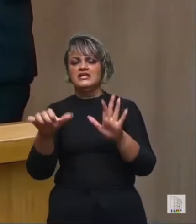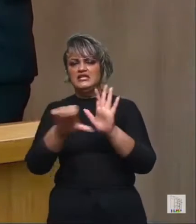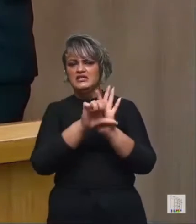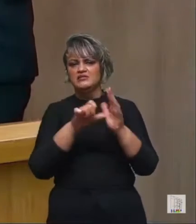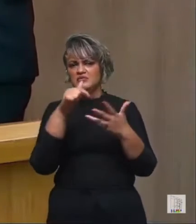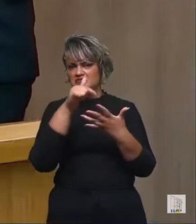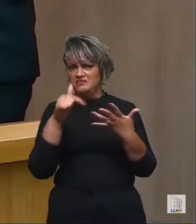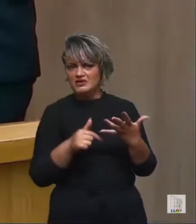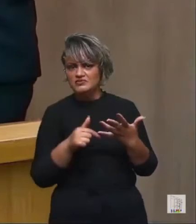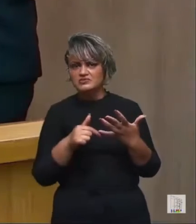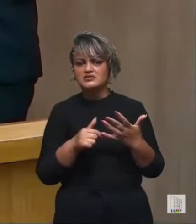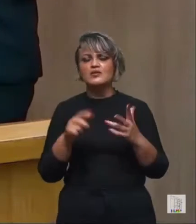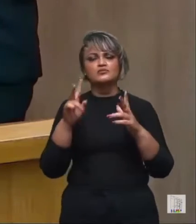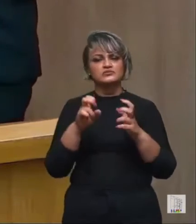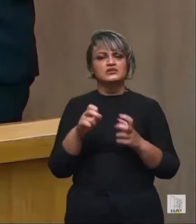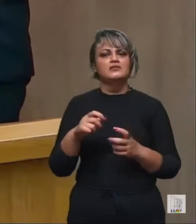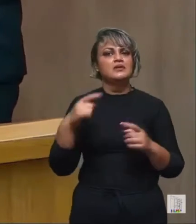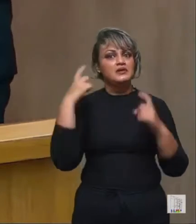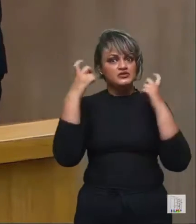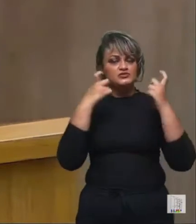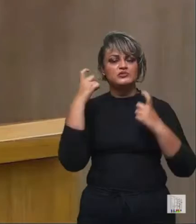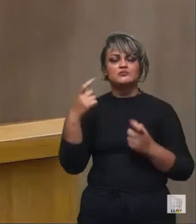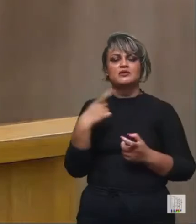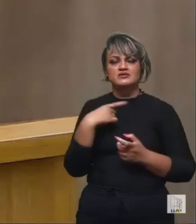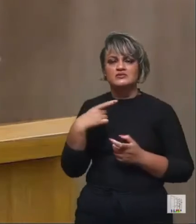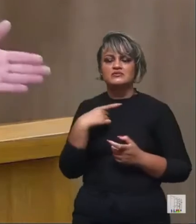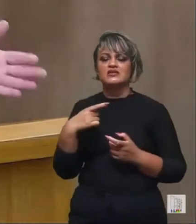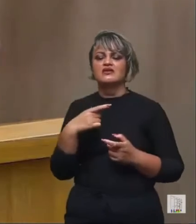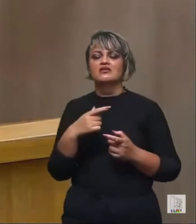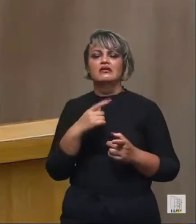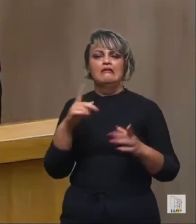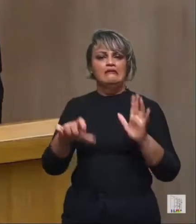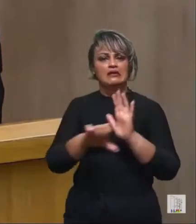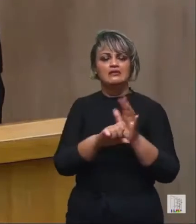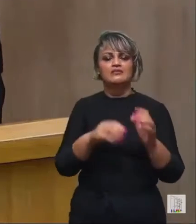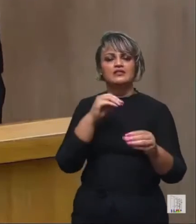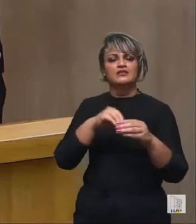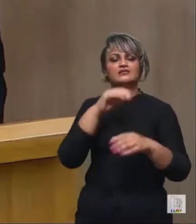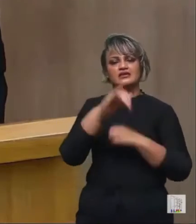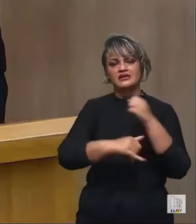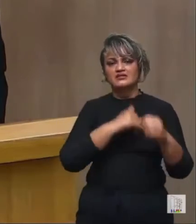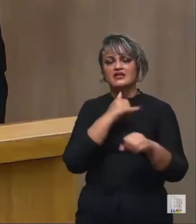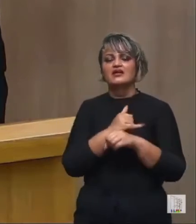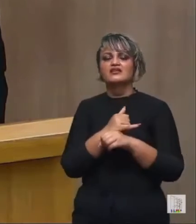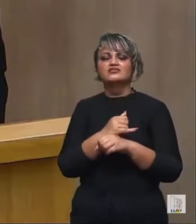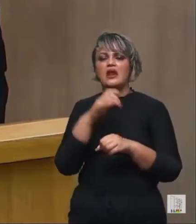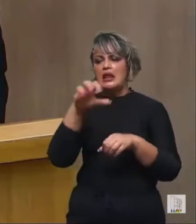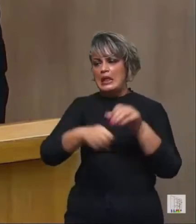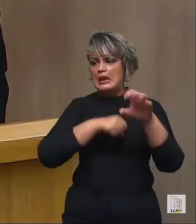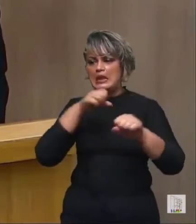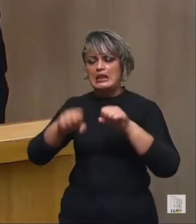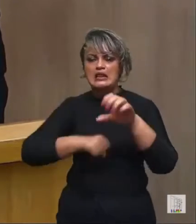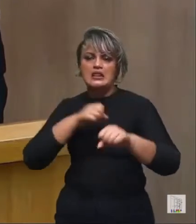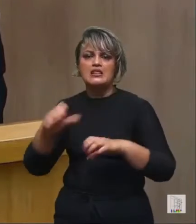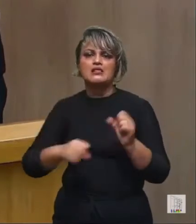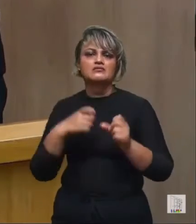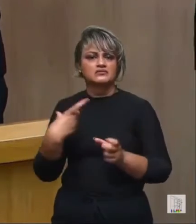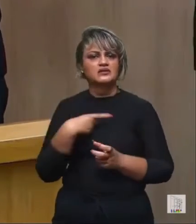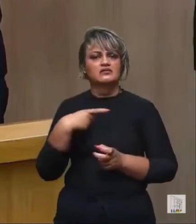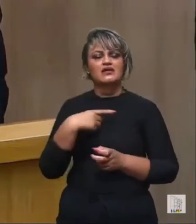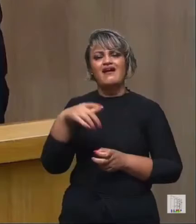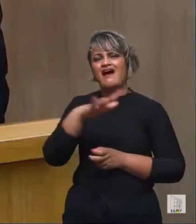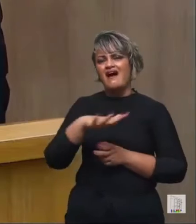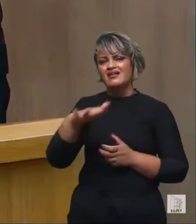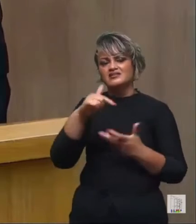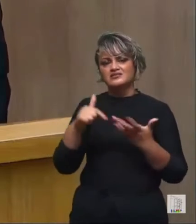é um tema que nos preocupa muito, cibercrime, por esta temática, e tráfico de estupefacientes. Portanto, as áreas de crime